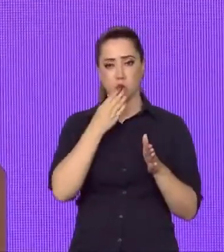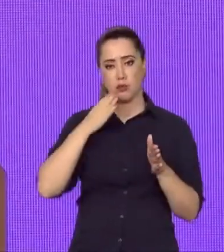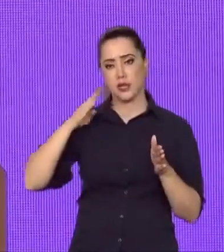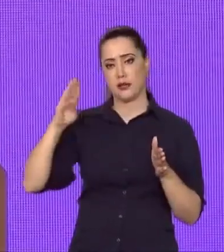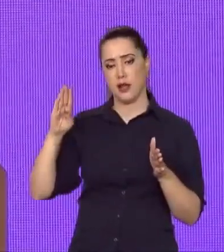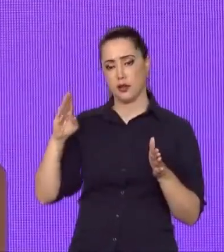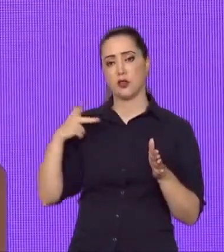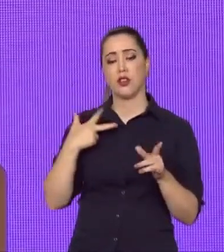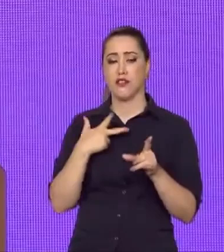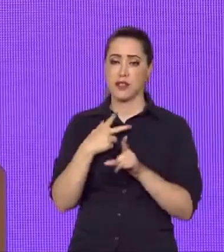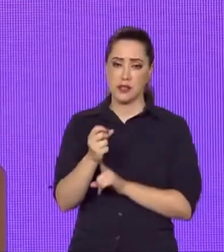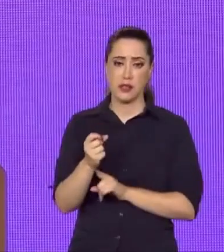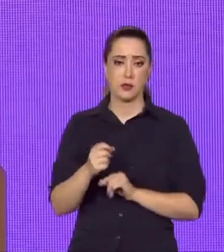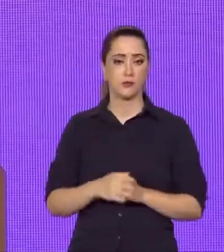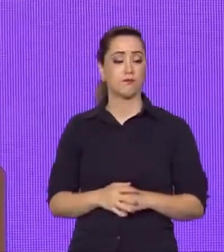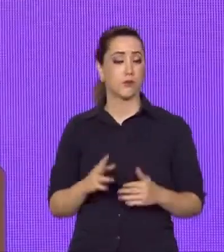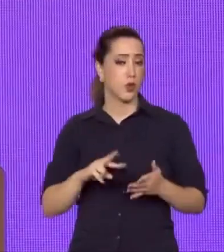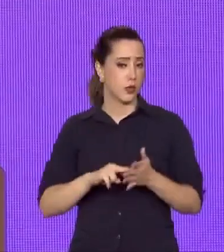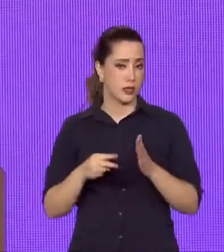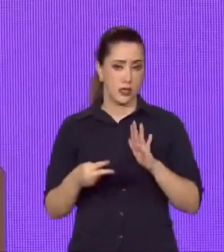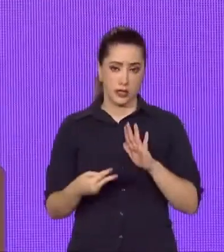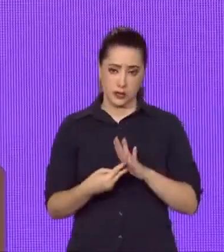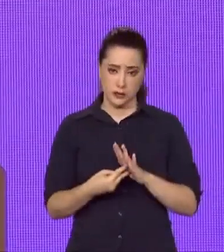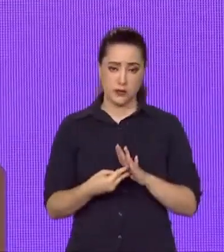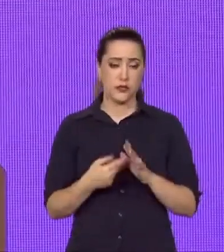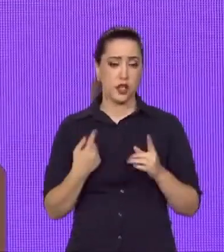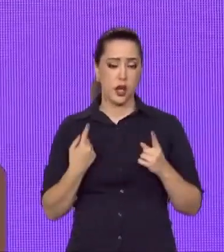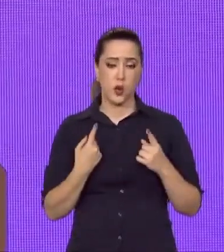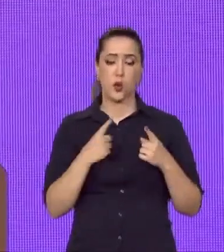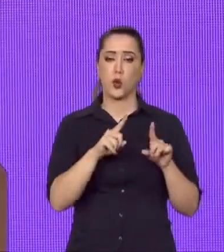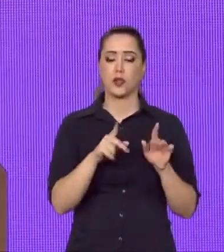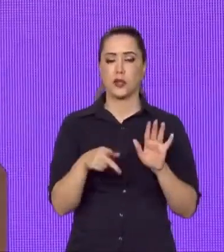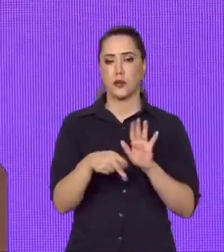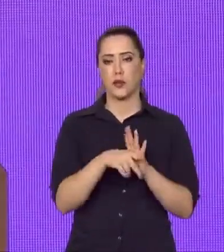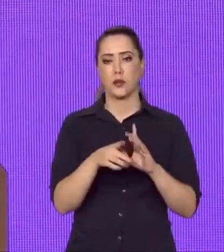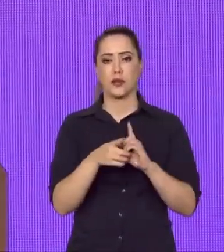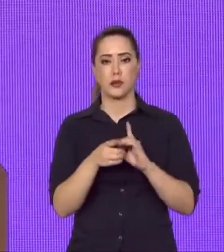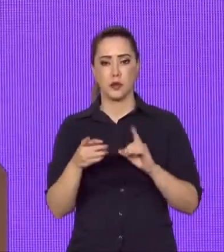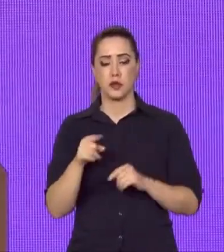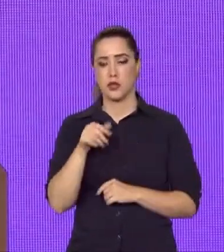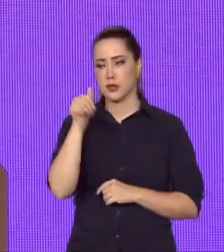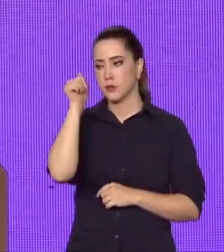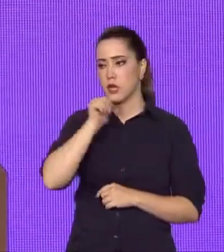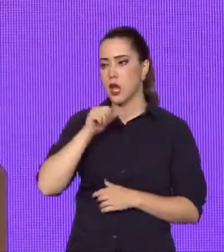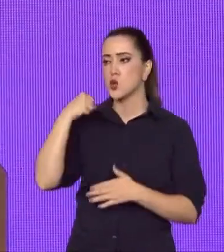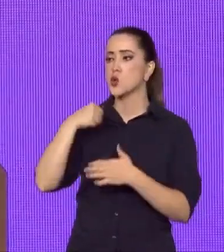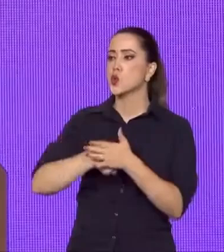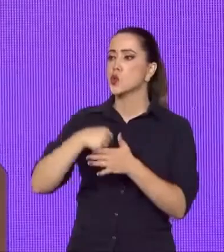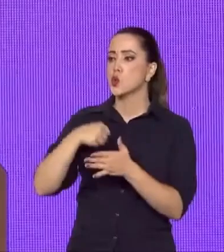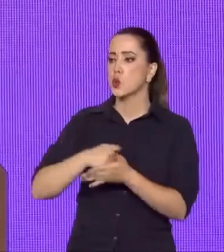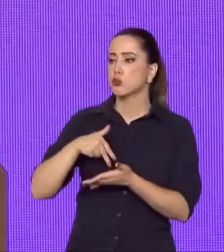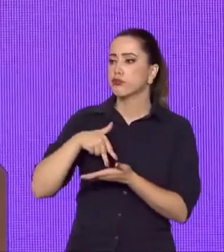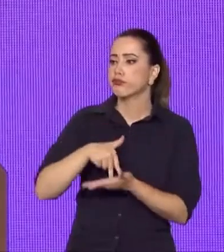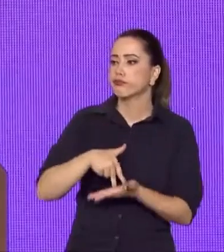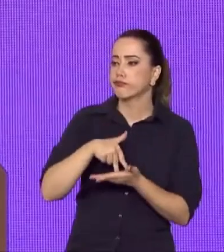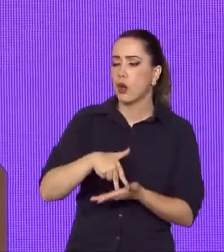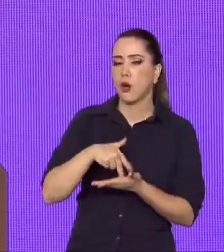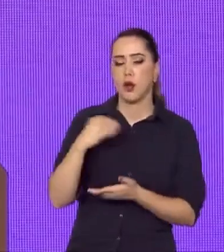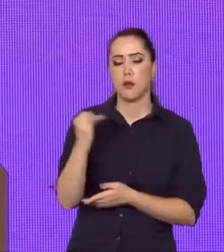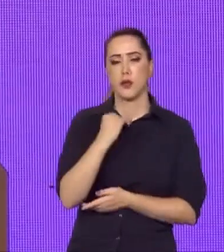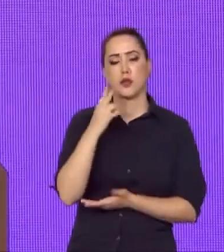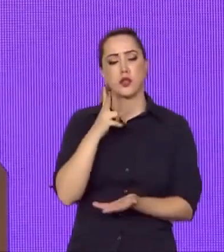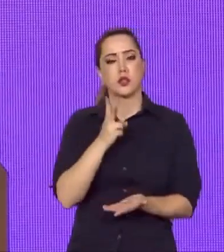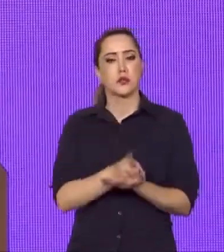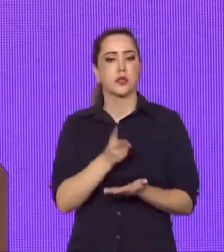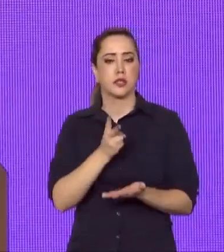voto, ou seja, uma ameaça à própria democracia. Elas resistem nesse espaço importantíssimo,